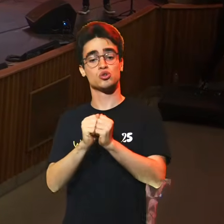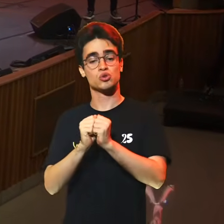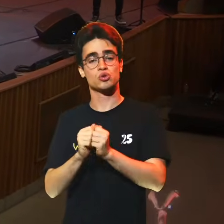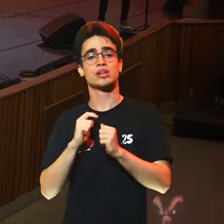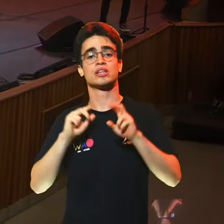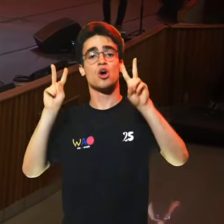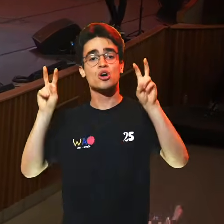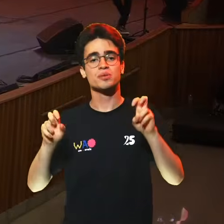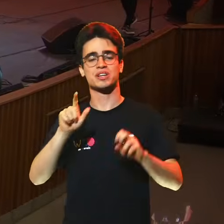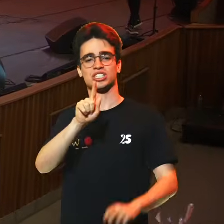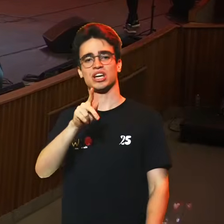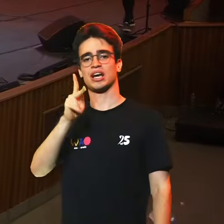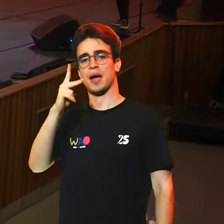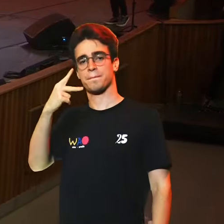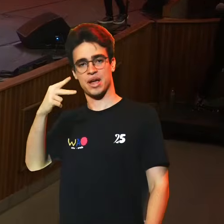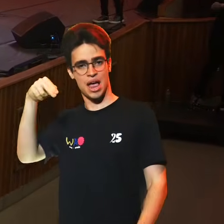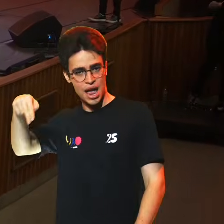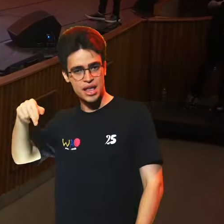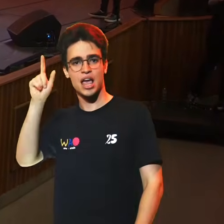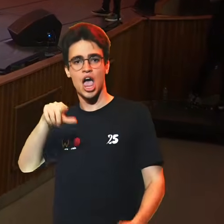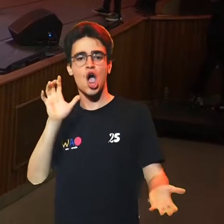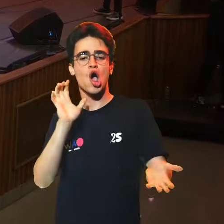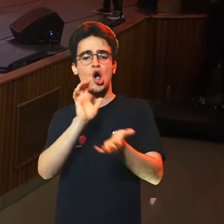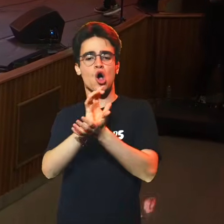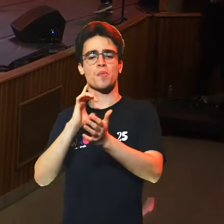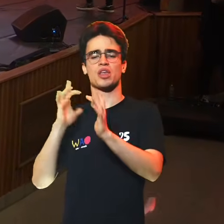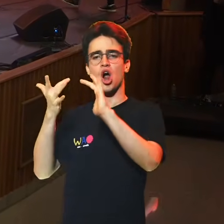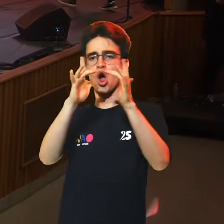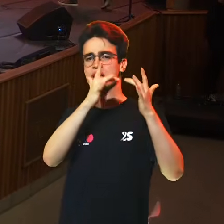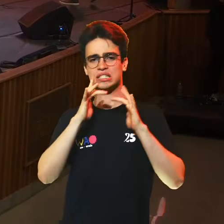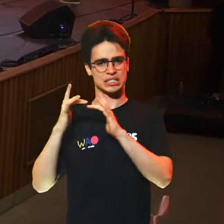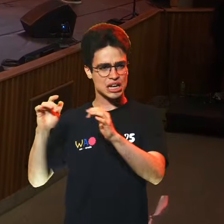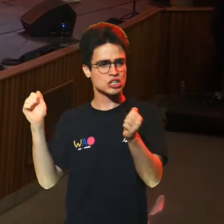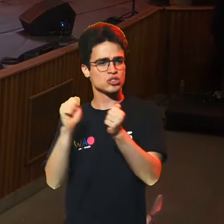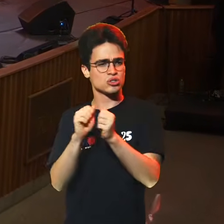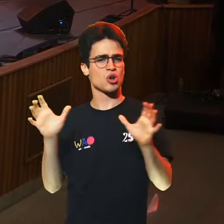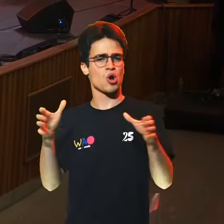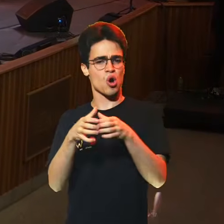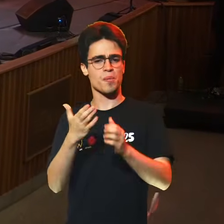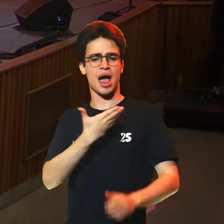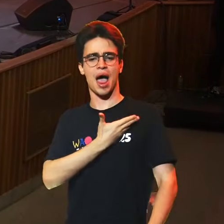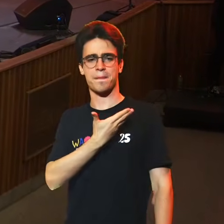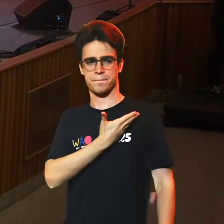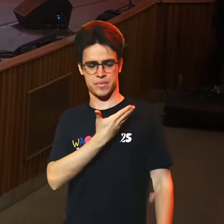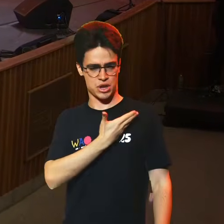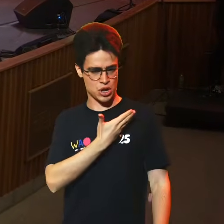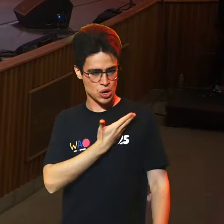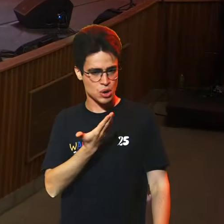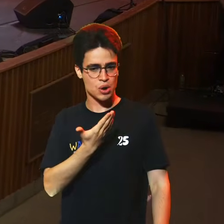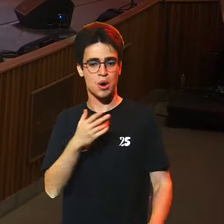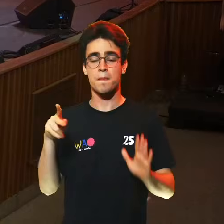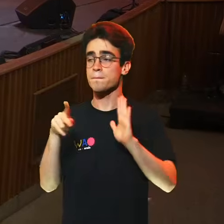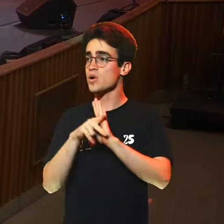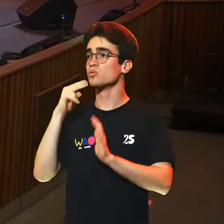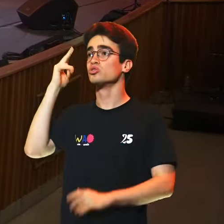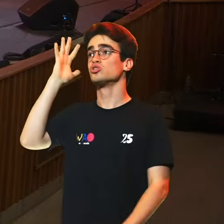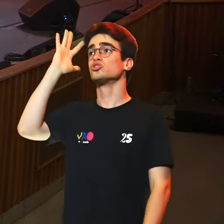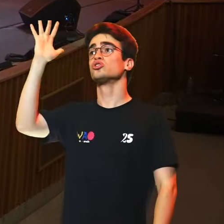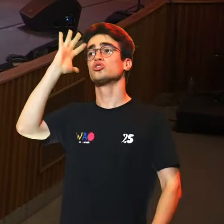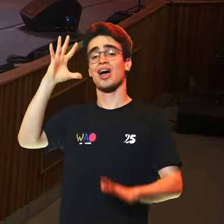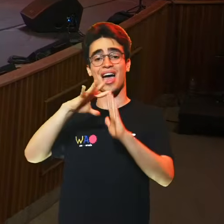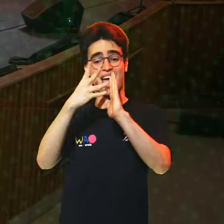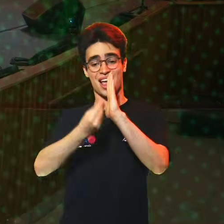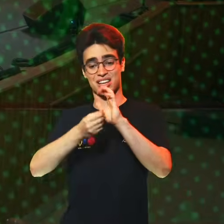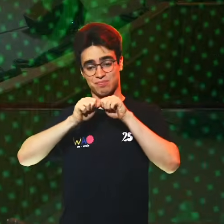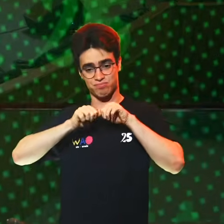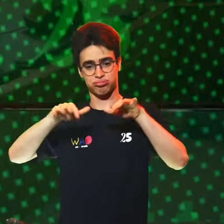chamado GKPN, Global Kingdom Partner Network, um movimento de amigos no reino que sonham com o crescimento da igreja.